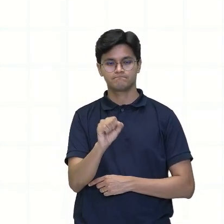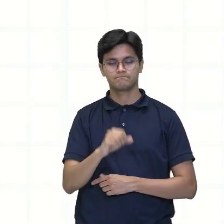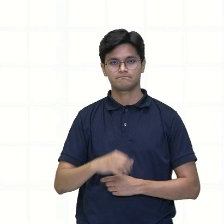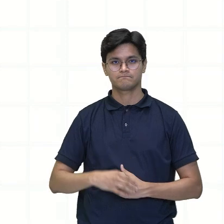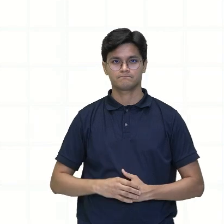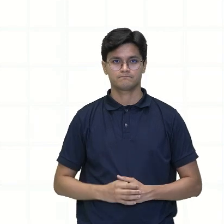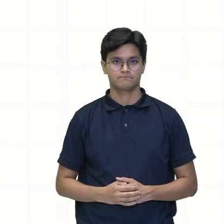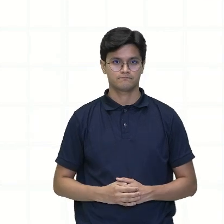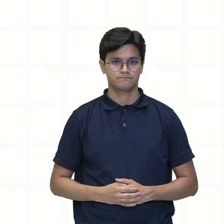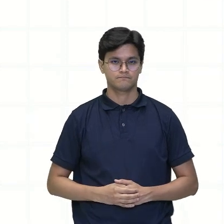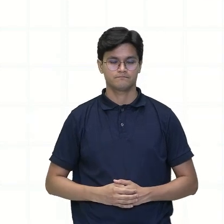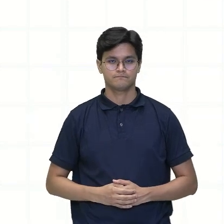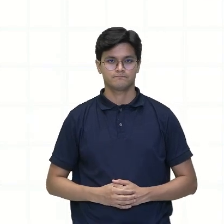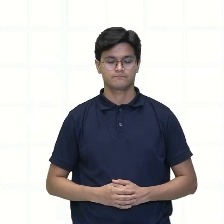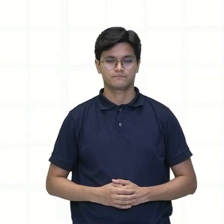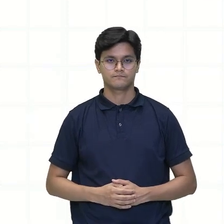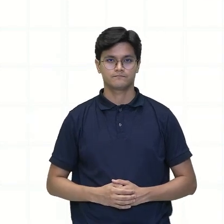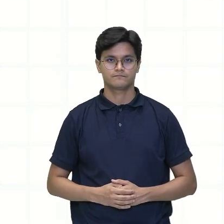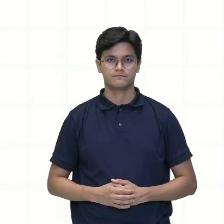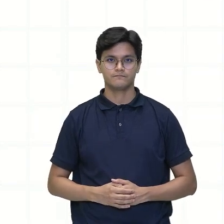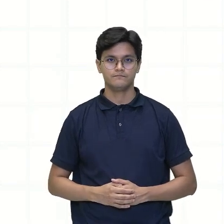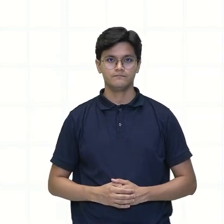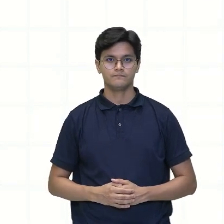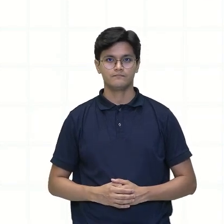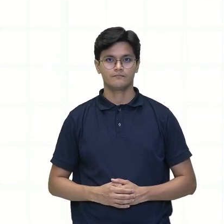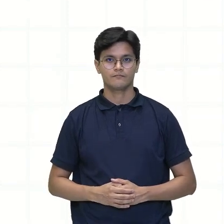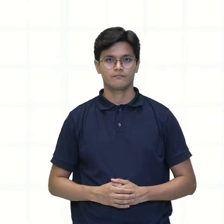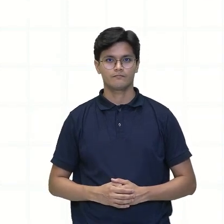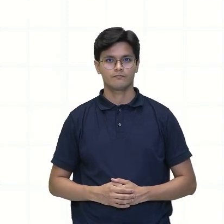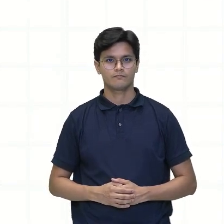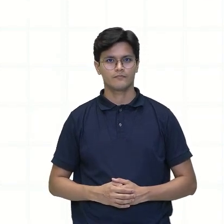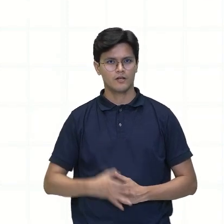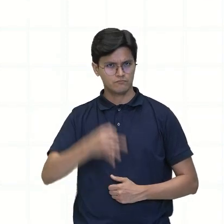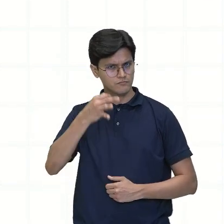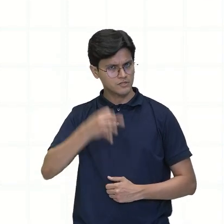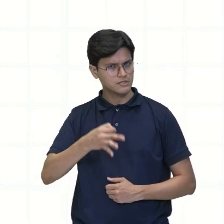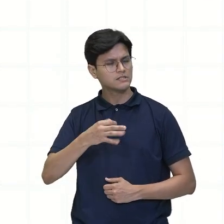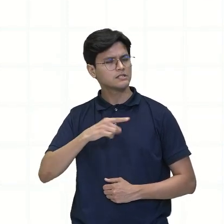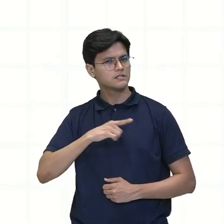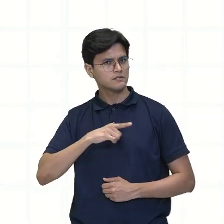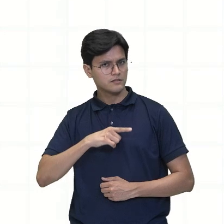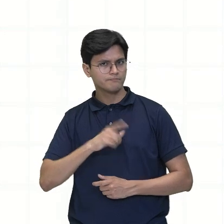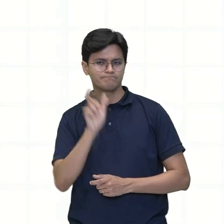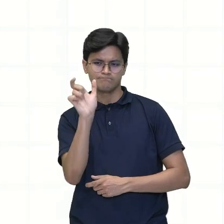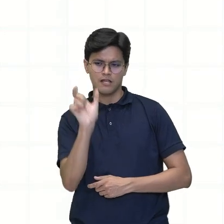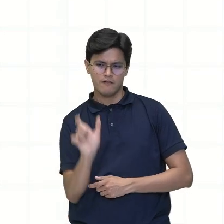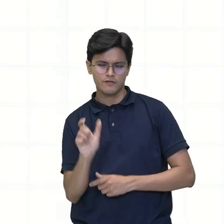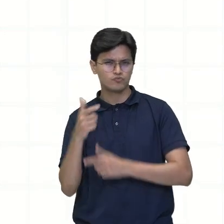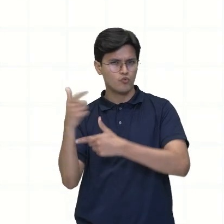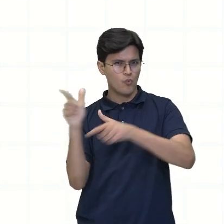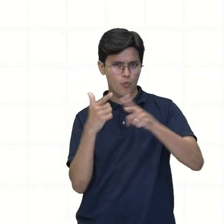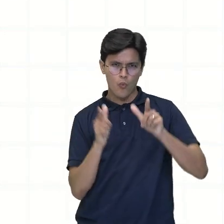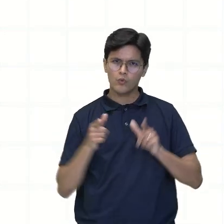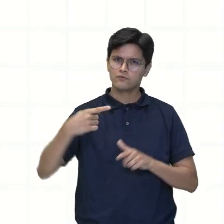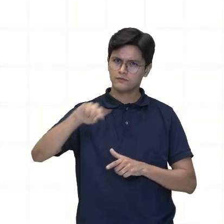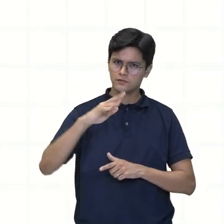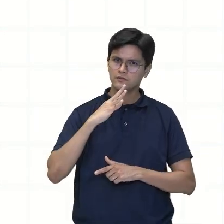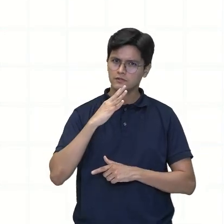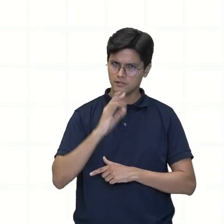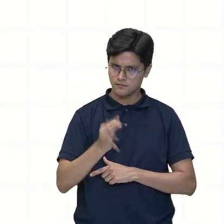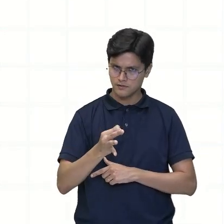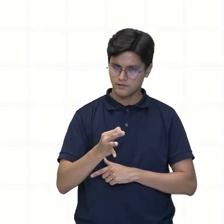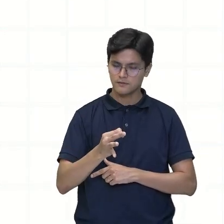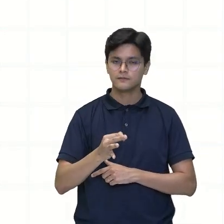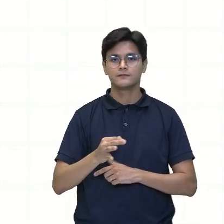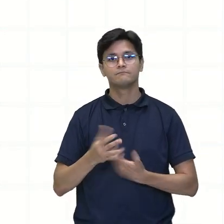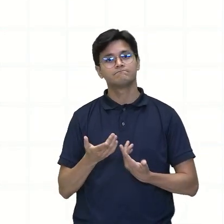Roblox, Fortnite and Minecraft. Eu tenho certeza que vocês têm outras palavras que vocês conhecem daí desse texto, não é? E elas